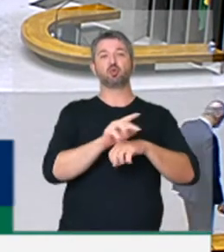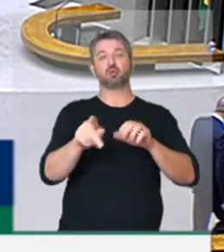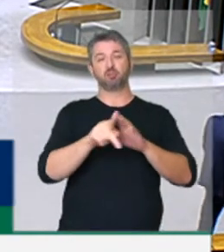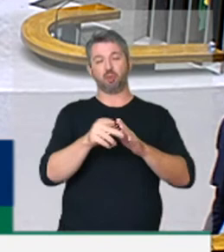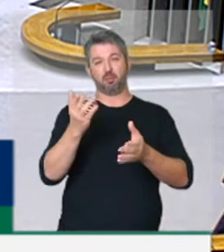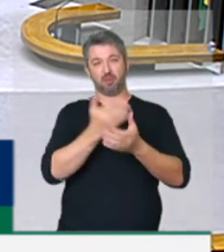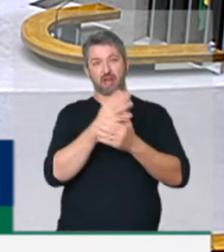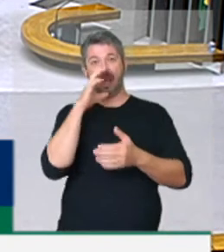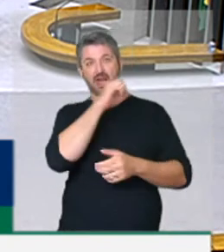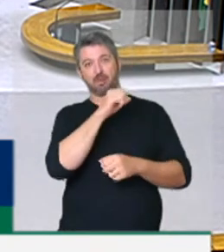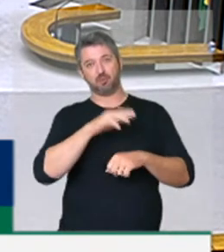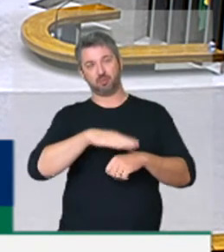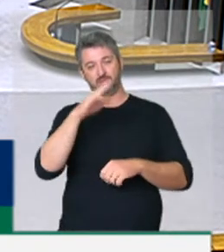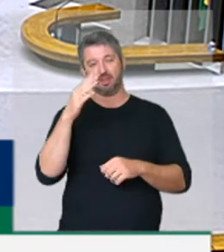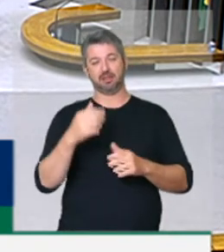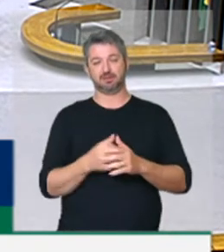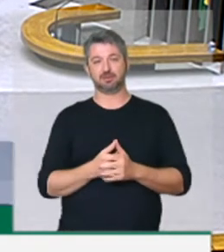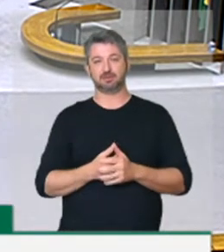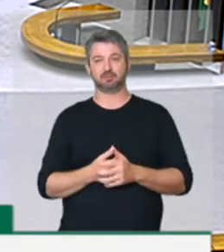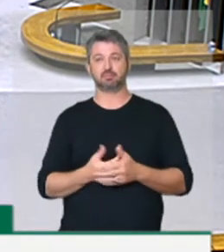pela liderança do Podemos.